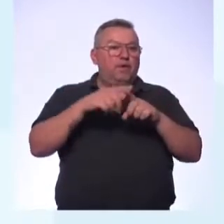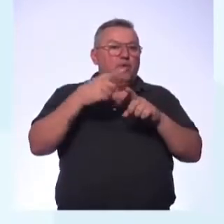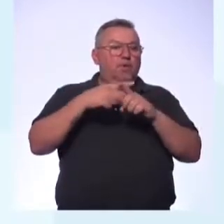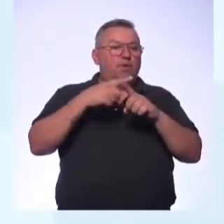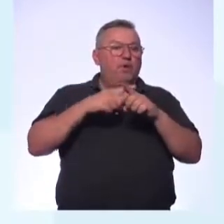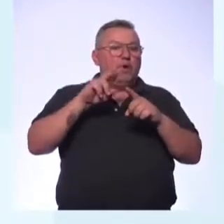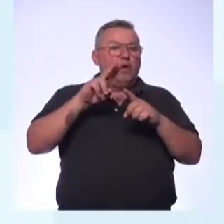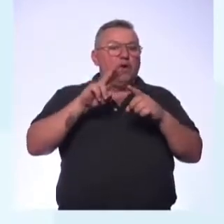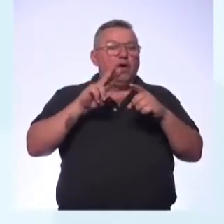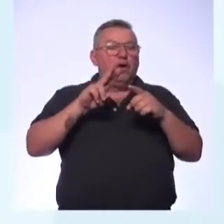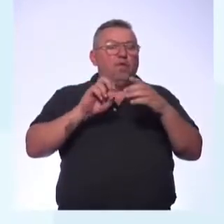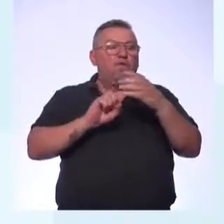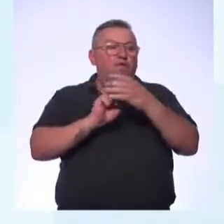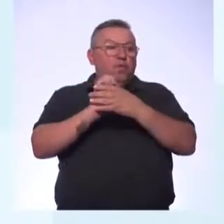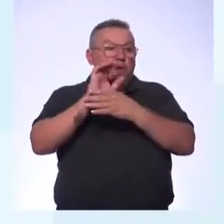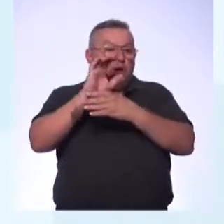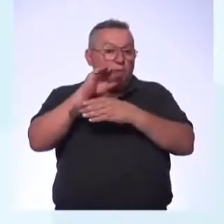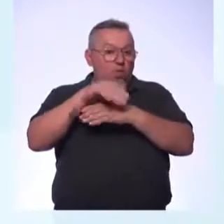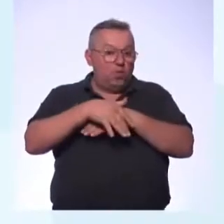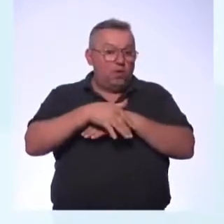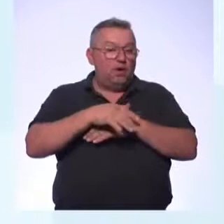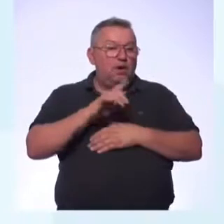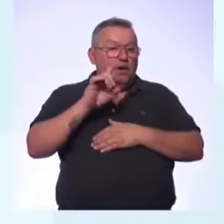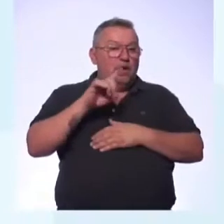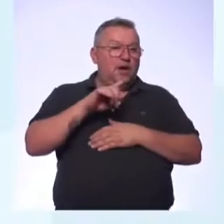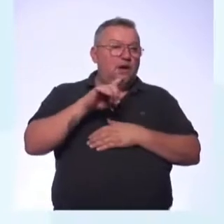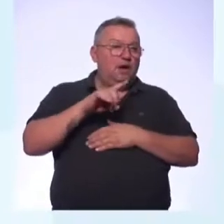vulcão ele é considerado, né,